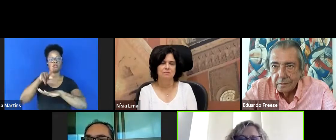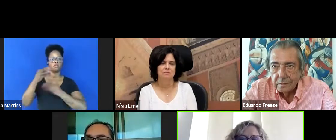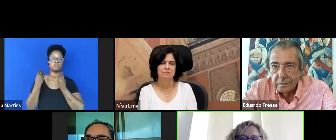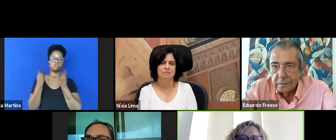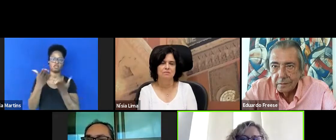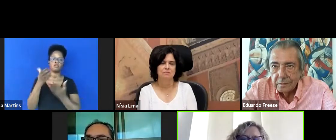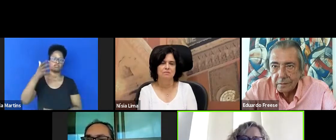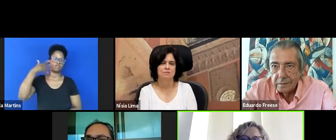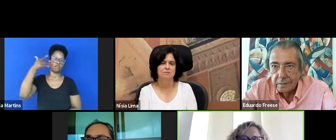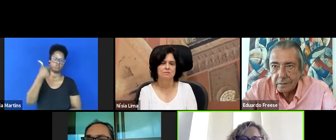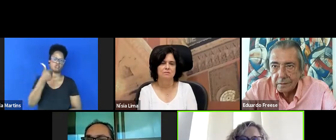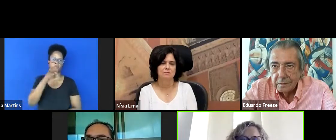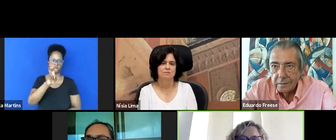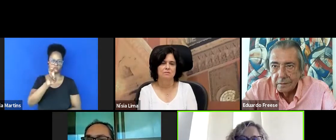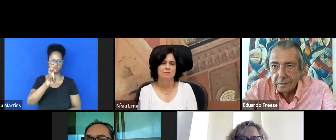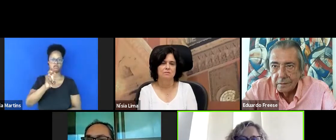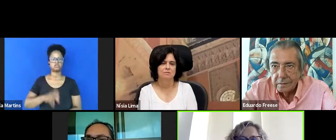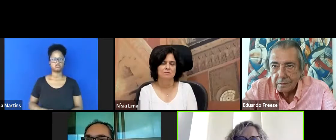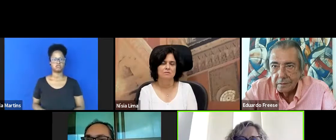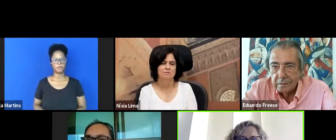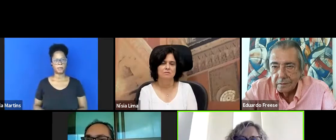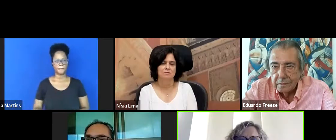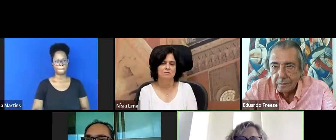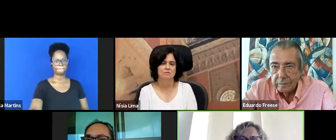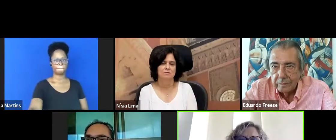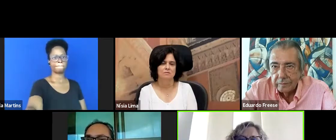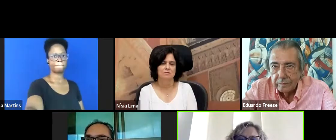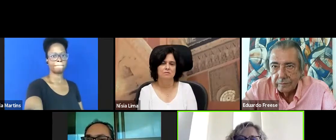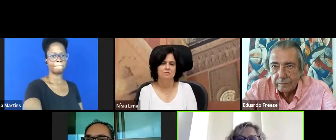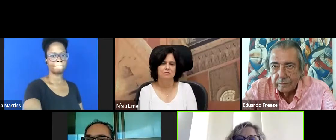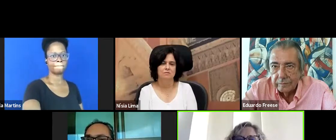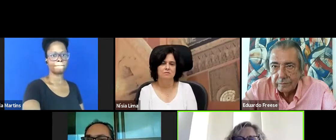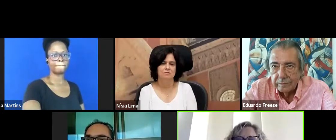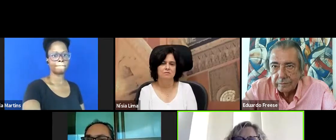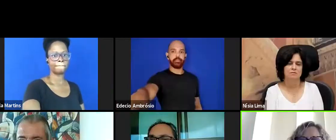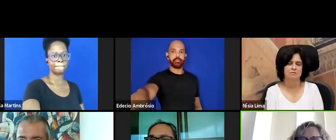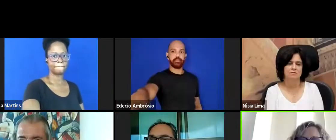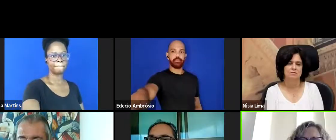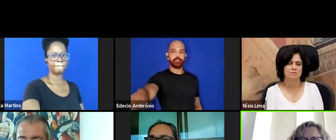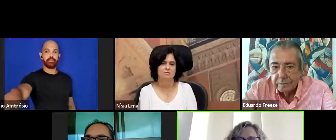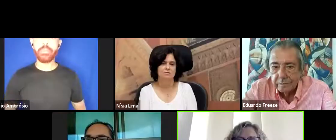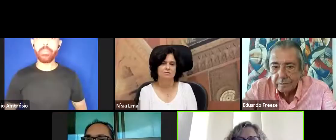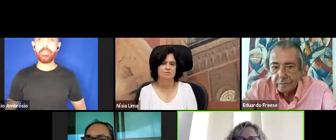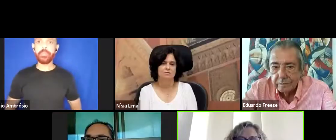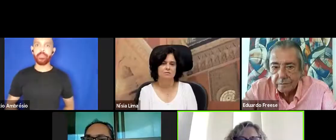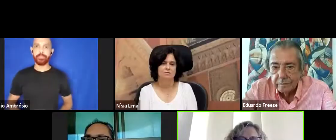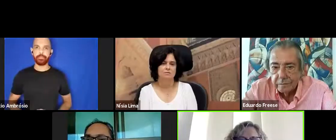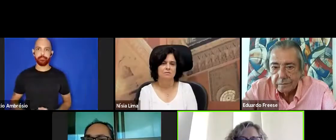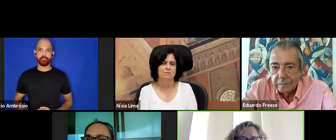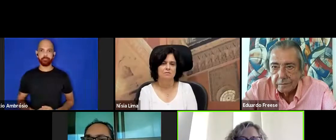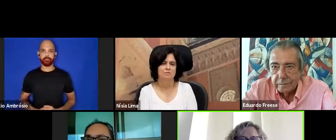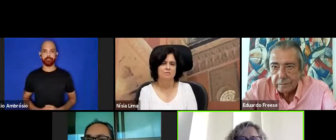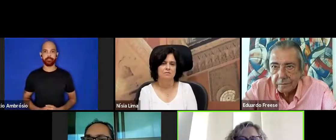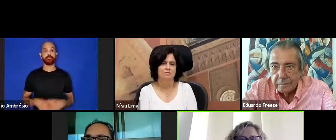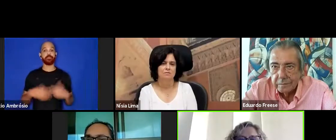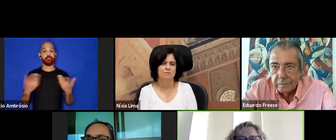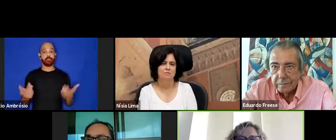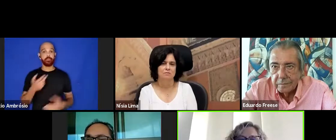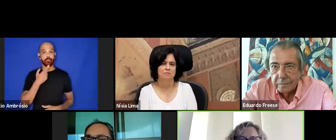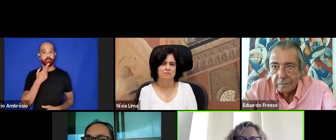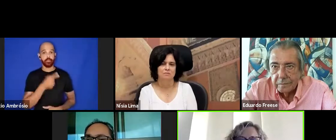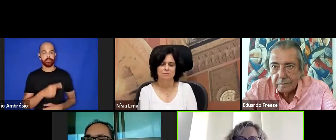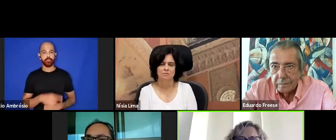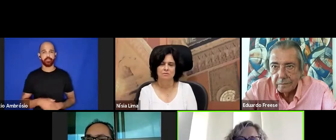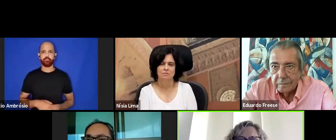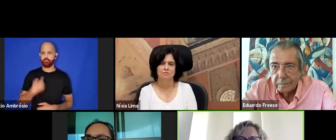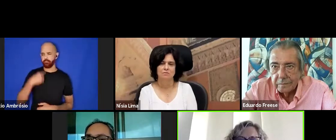palestra em 2015, essa palestra intitulada Da Cegueira Coletiva à Aprendizagem da Sensibilidade, quando ele diz: eu não sei